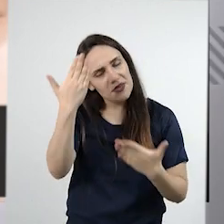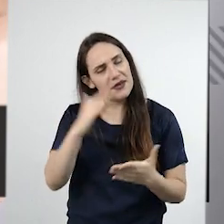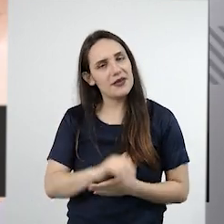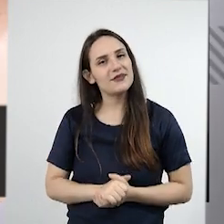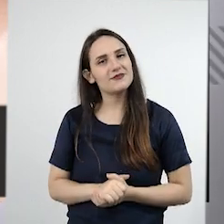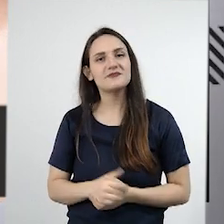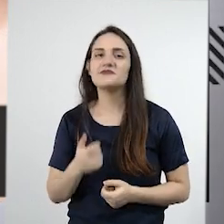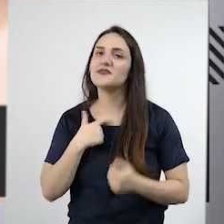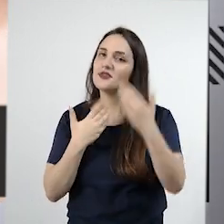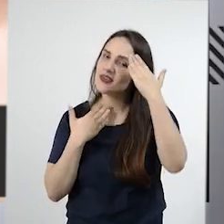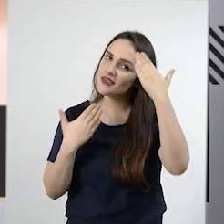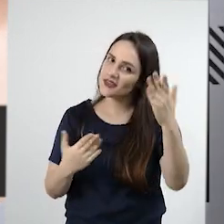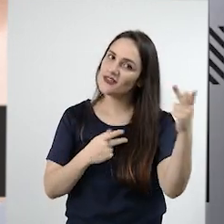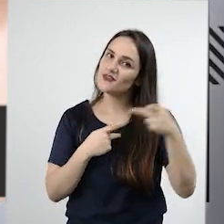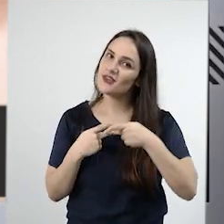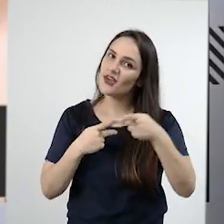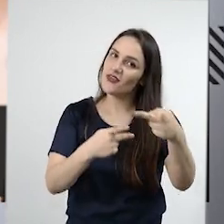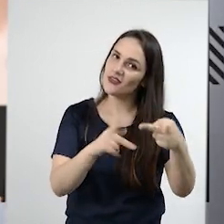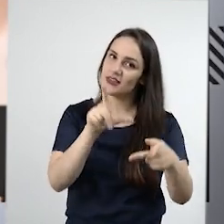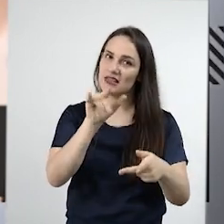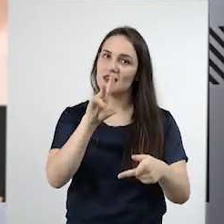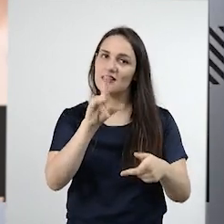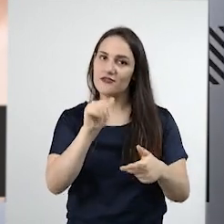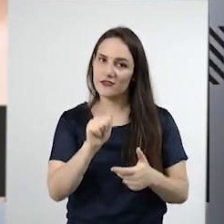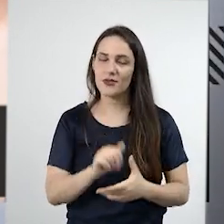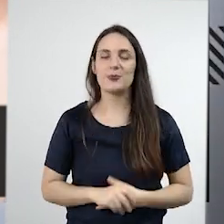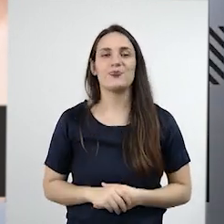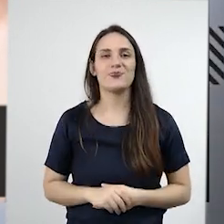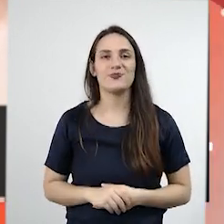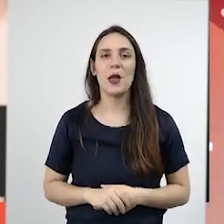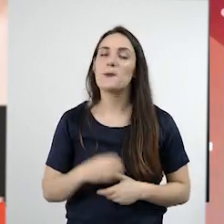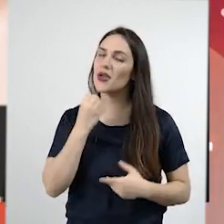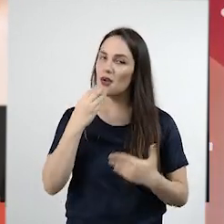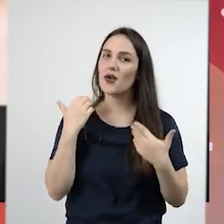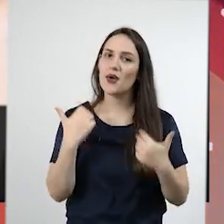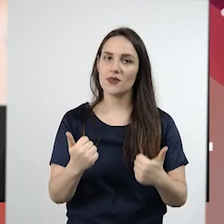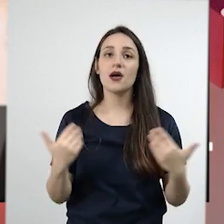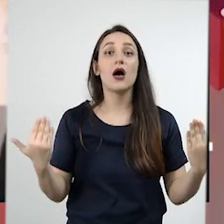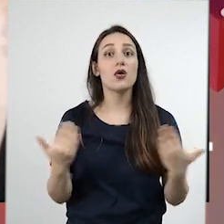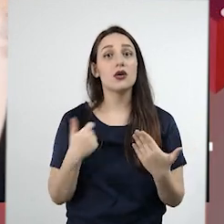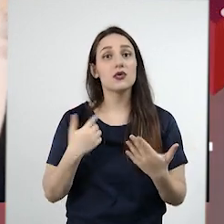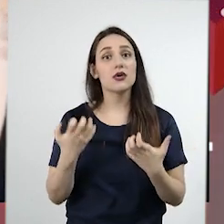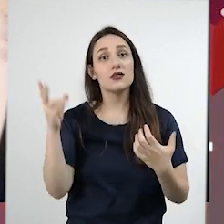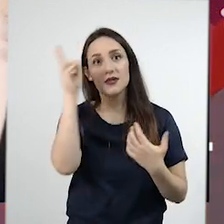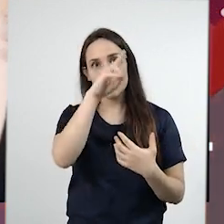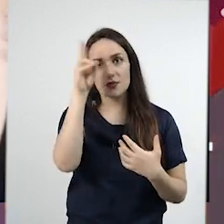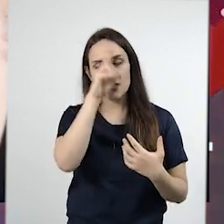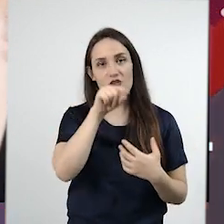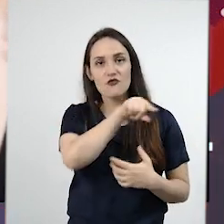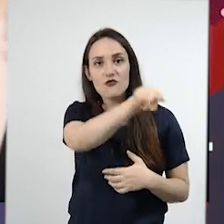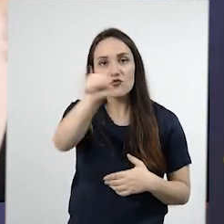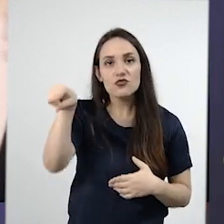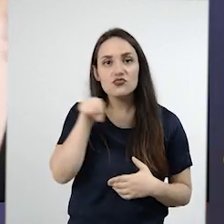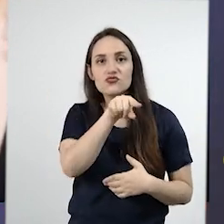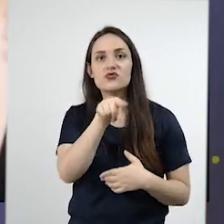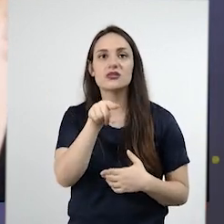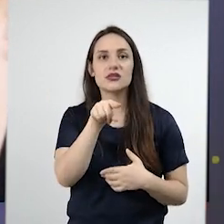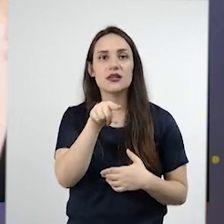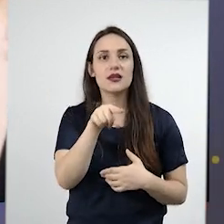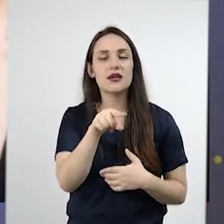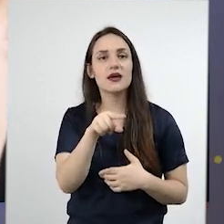pelo convite, Lívia. Muito bom. Só lembrando, né, você aí, telespectador da